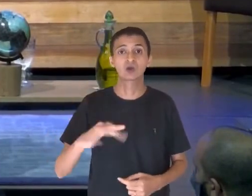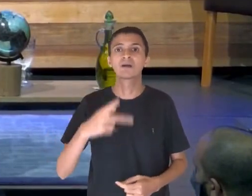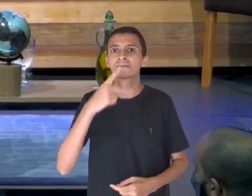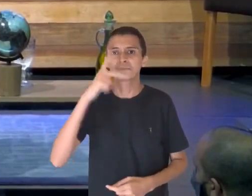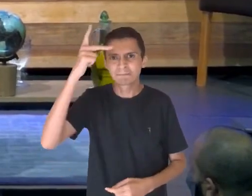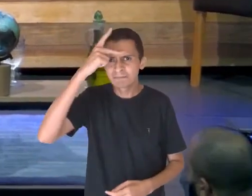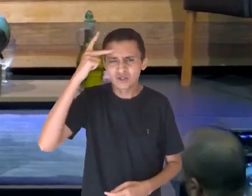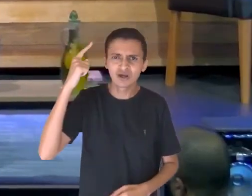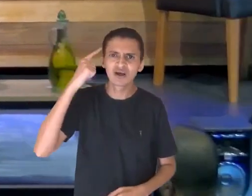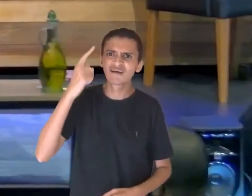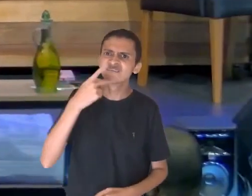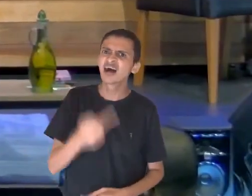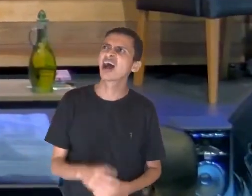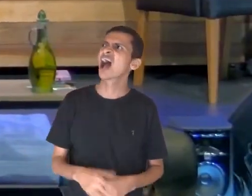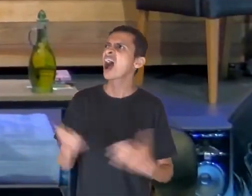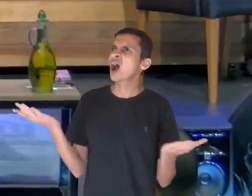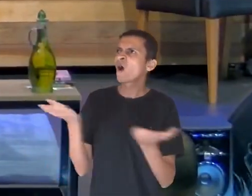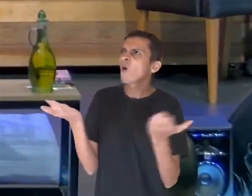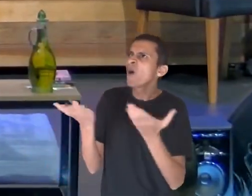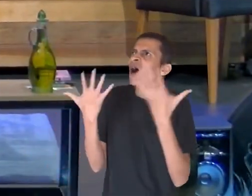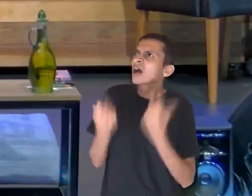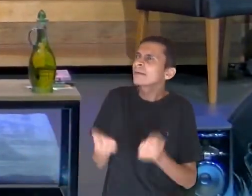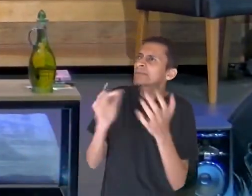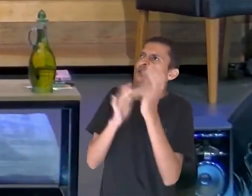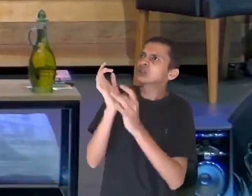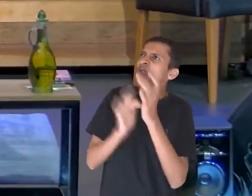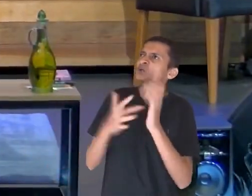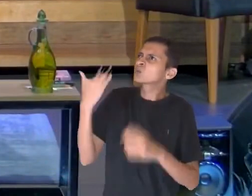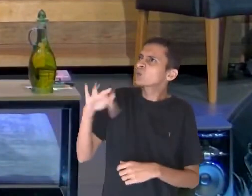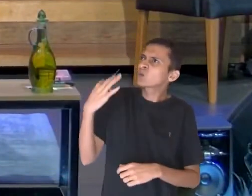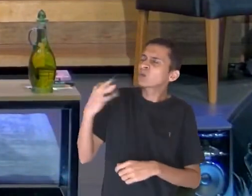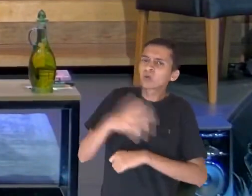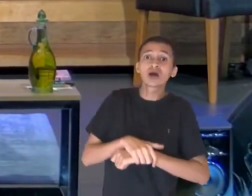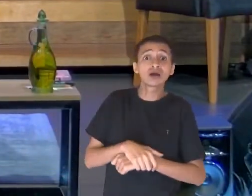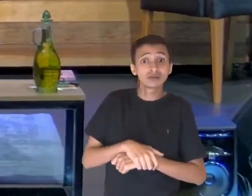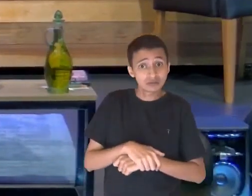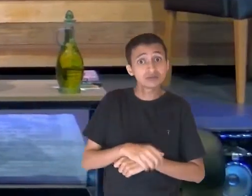para Jesus começou a doer? Claro, está arrumando.